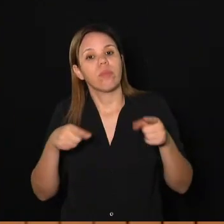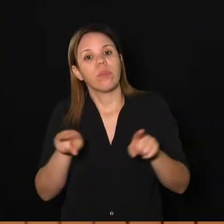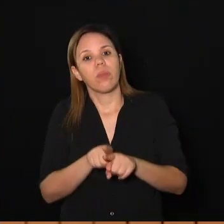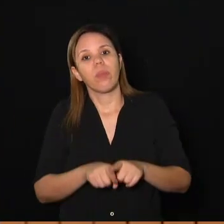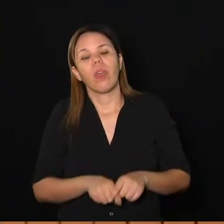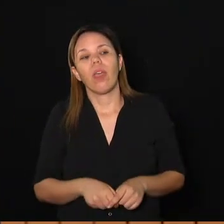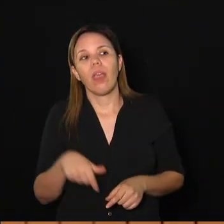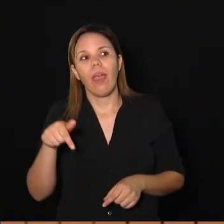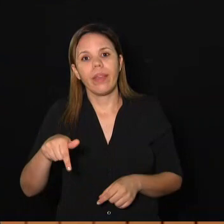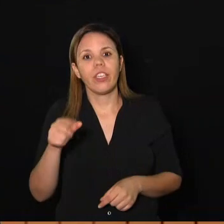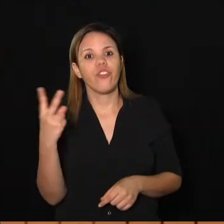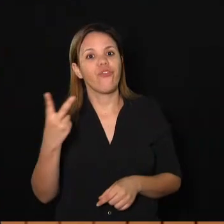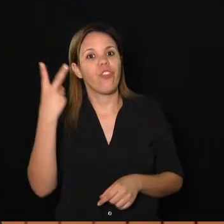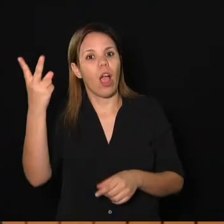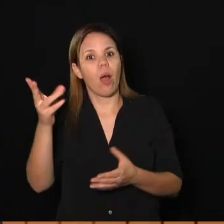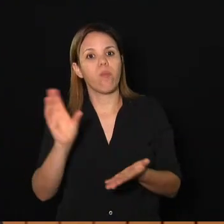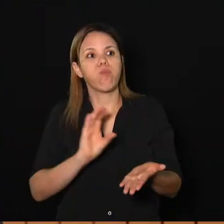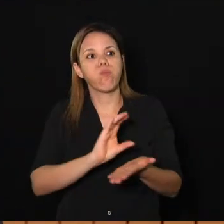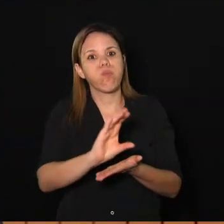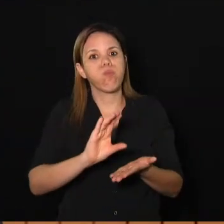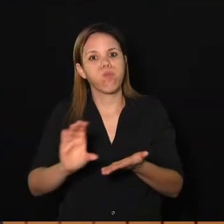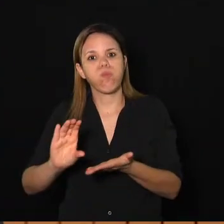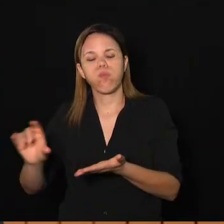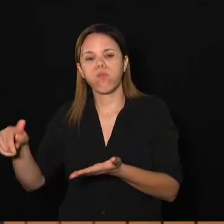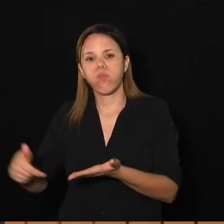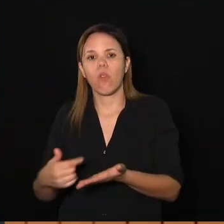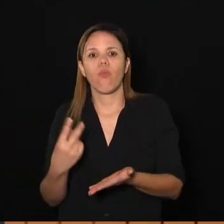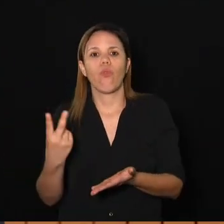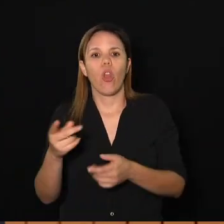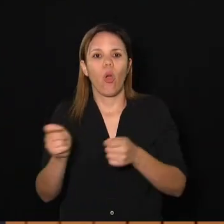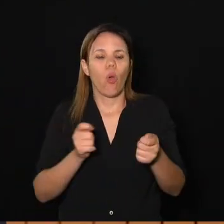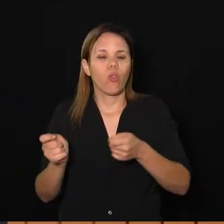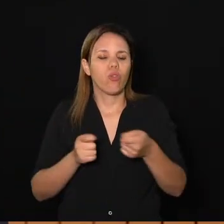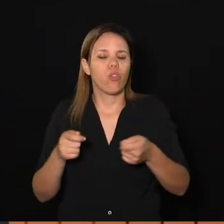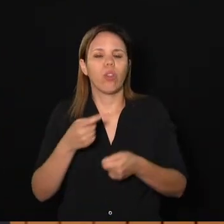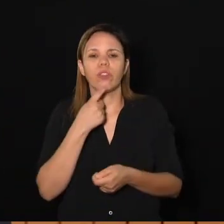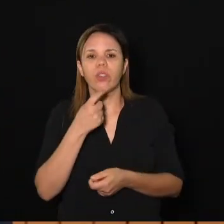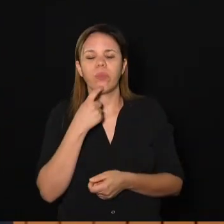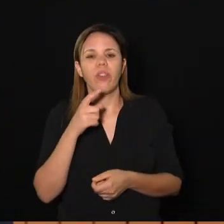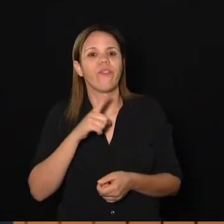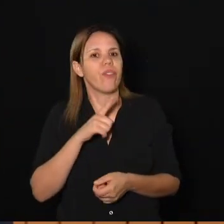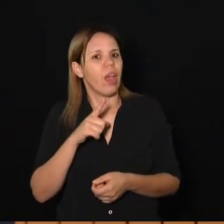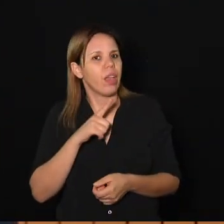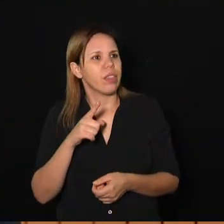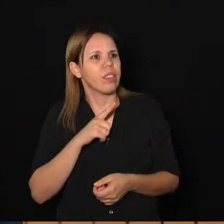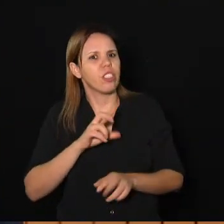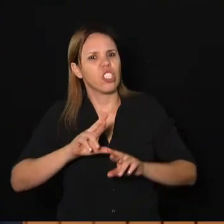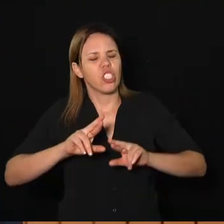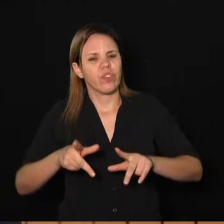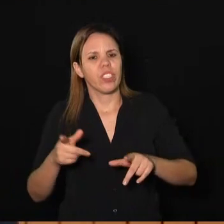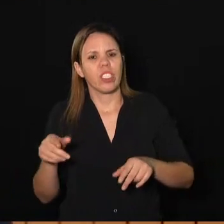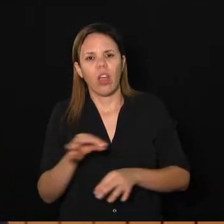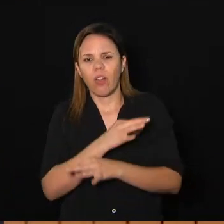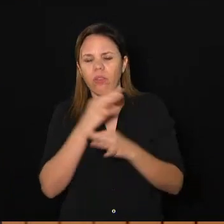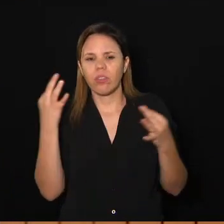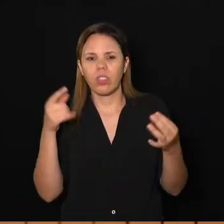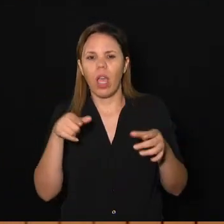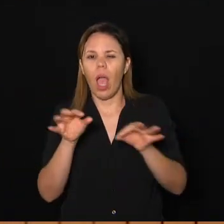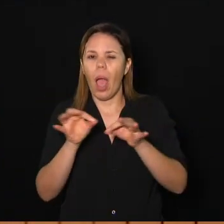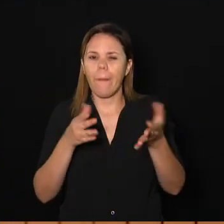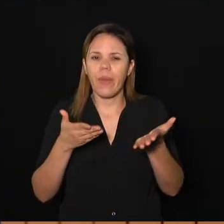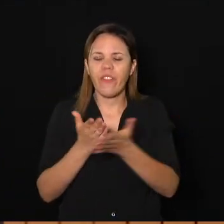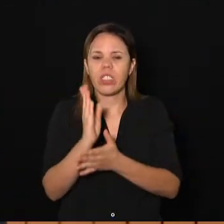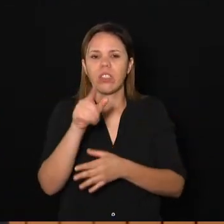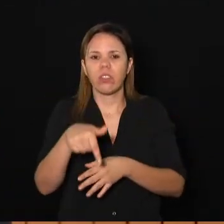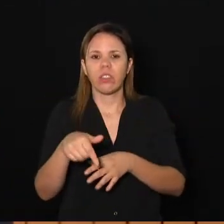município de Campinas vai ter um impacto extremamente significativo com a autorização desse projeto com a aprovação desse projeto